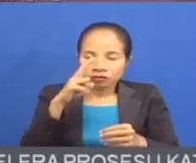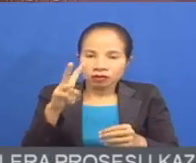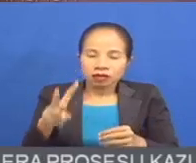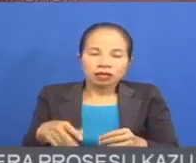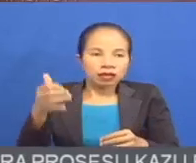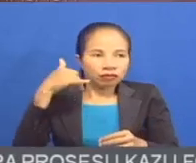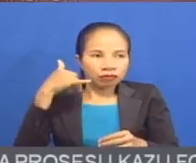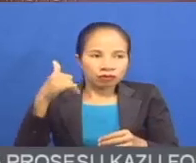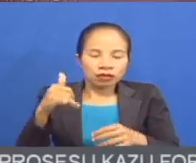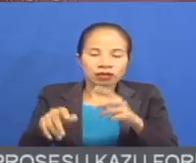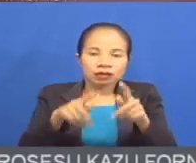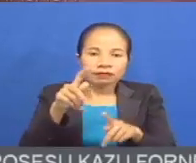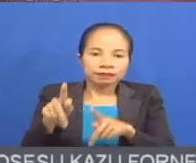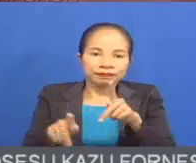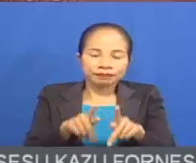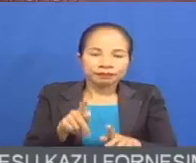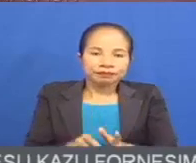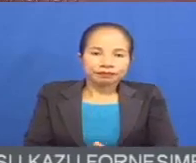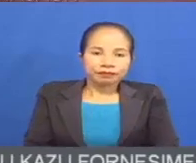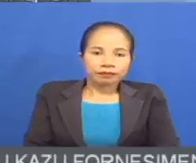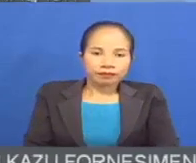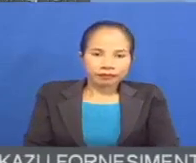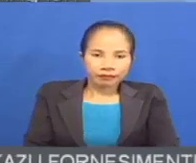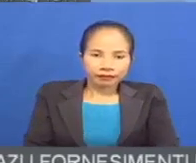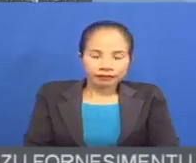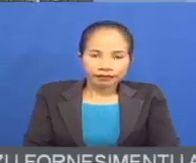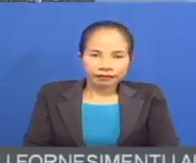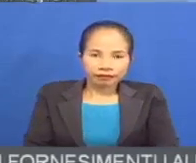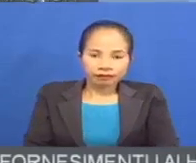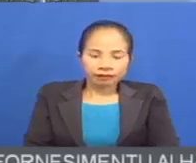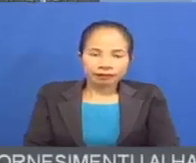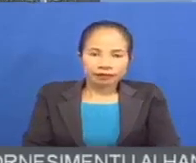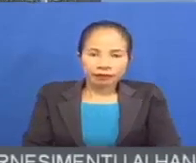contacto eleitoral será. Laurindo Razahaba, Agustino Neno, RTTL.